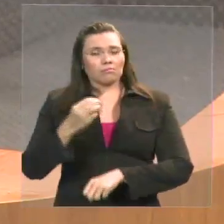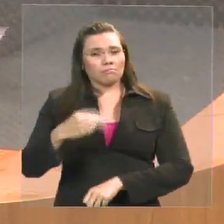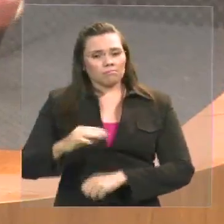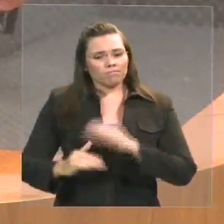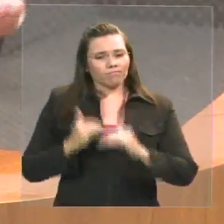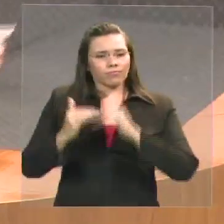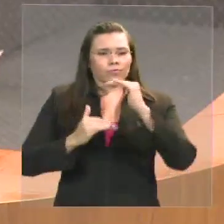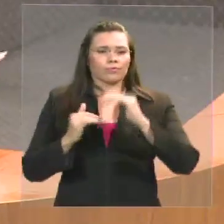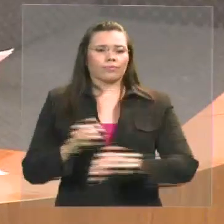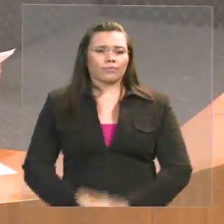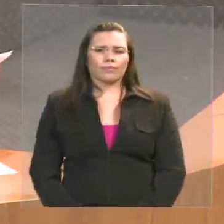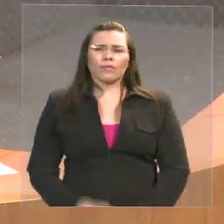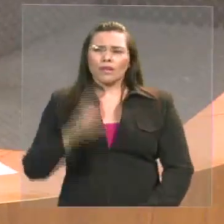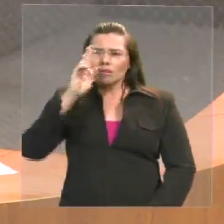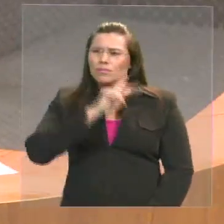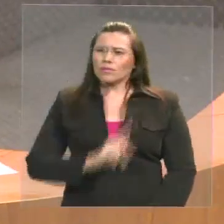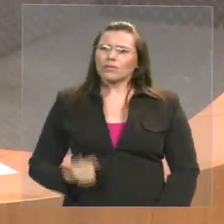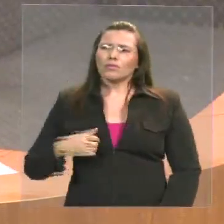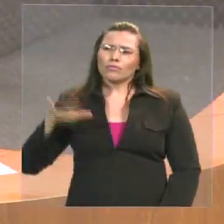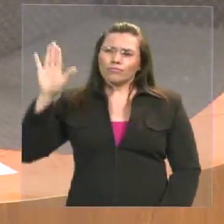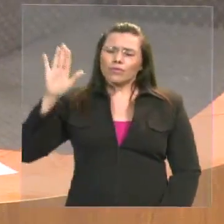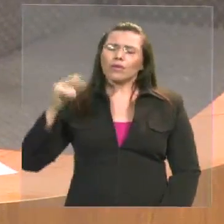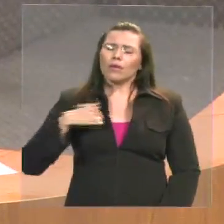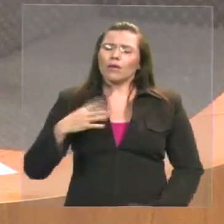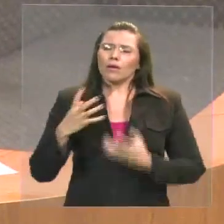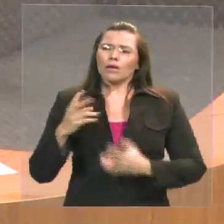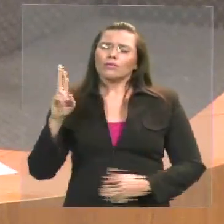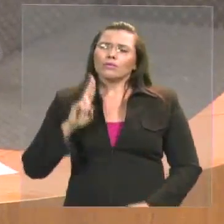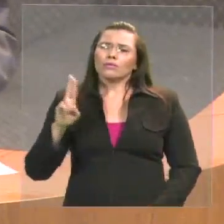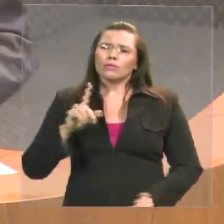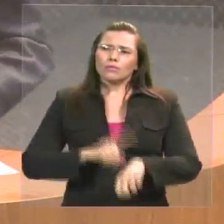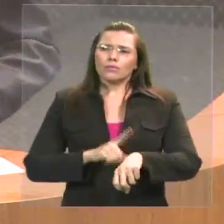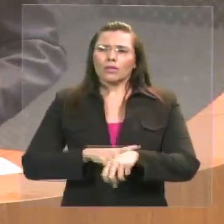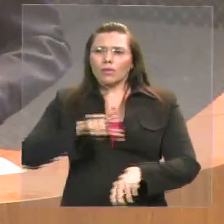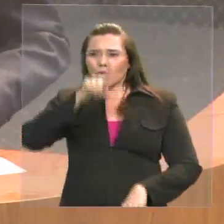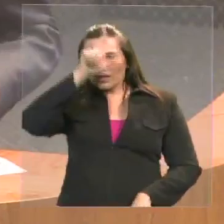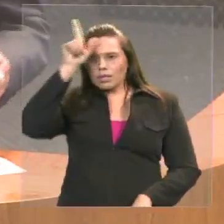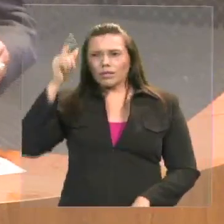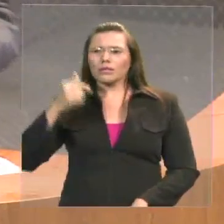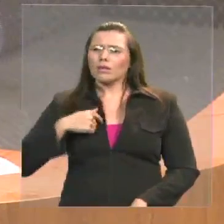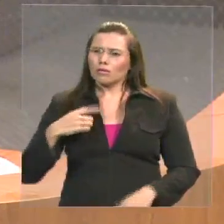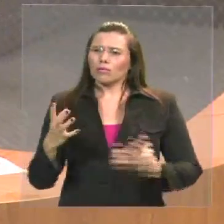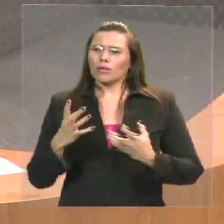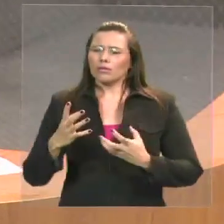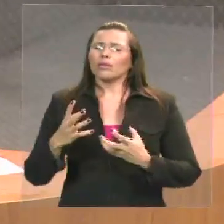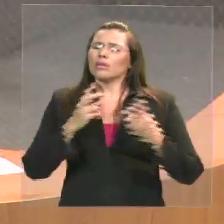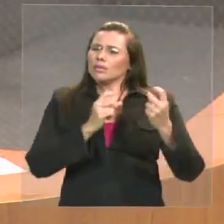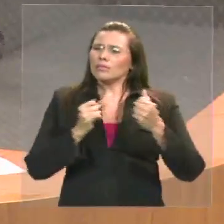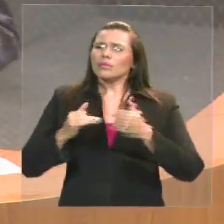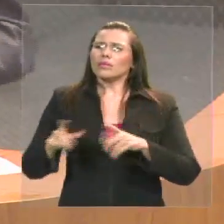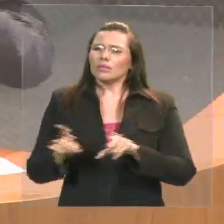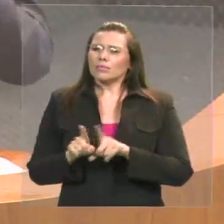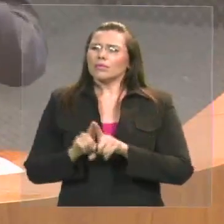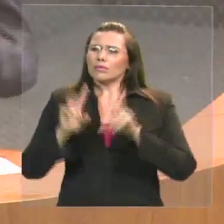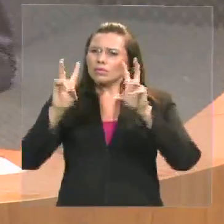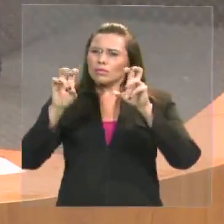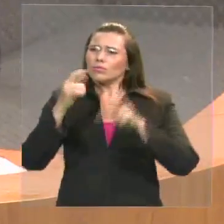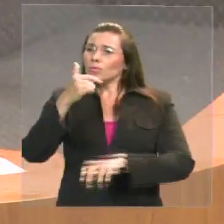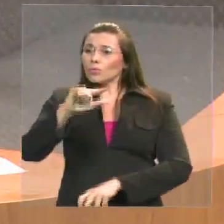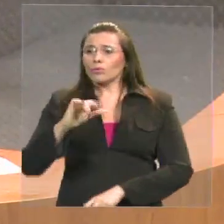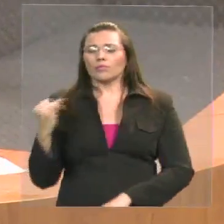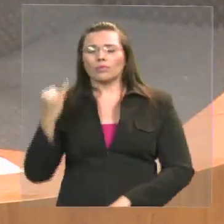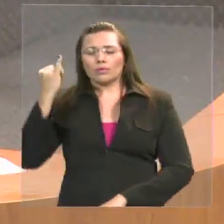tempo da liderança para poder fazer também um pronunciamento sobre um assunto muito importante, que eu, inclusive na ocasião do